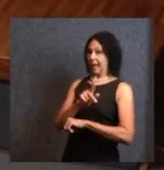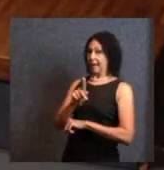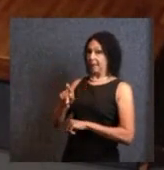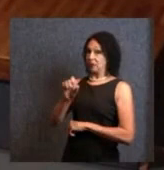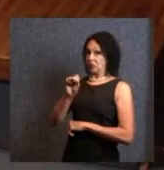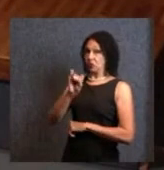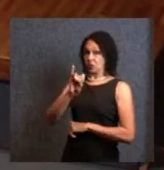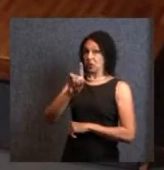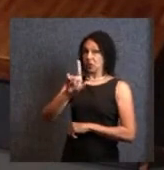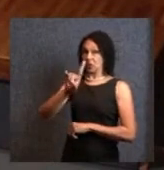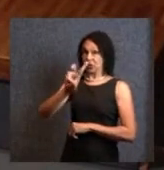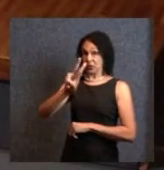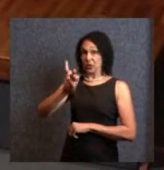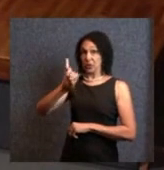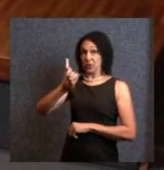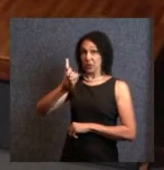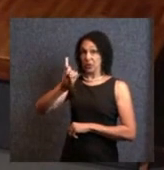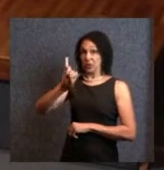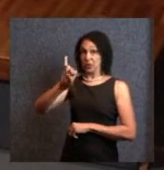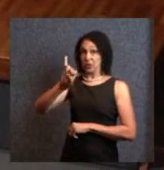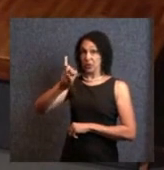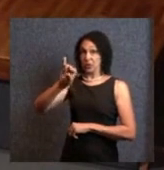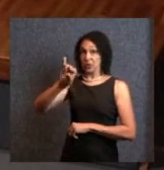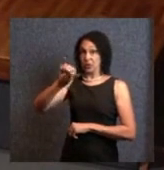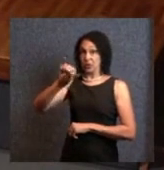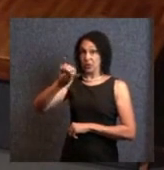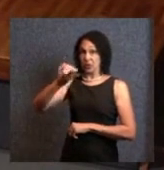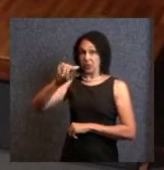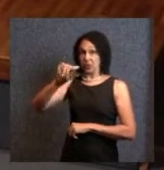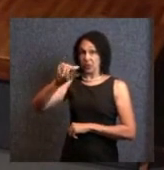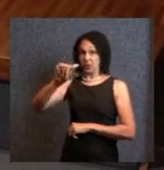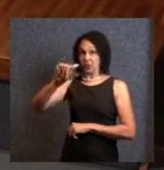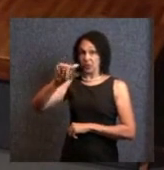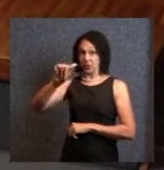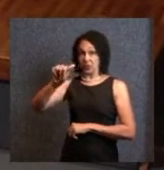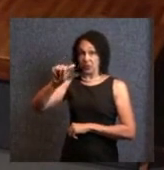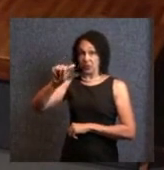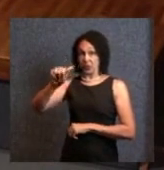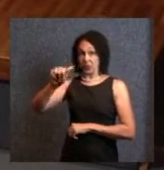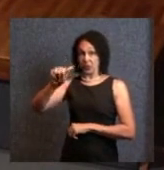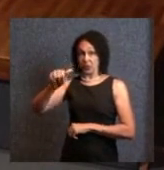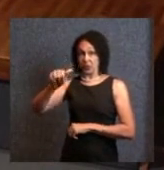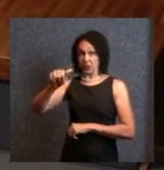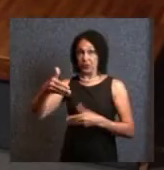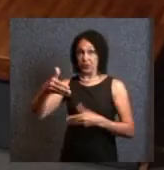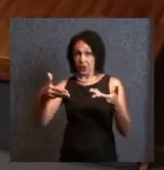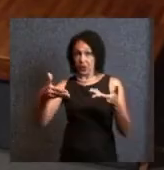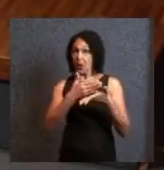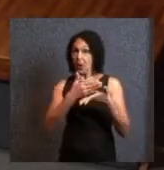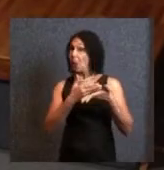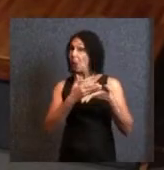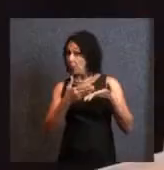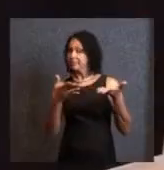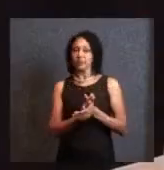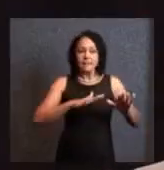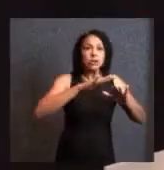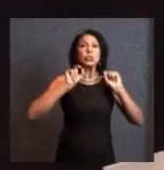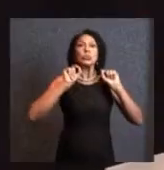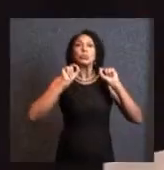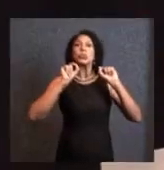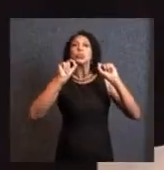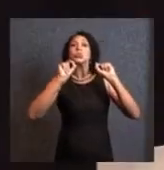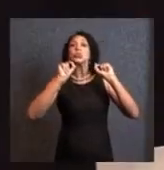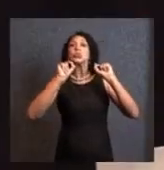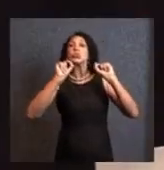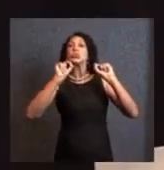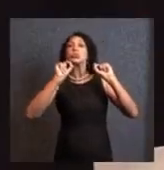momento inicial da sua participação entre nós, passando uma visão panorâmica do que serão as ações